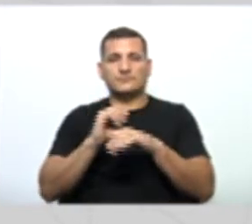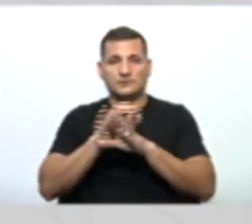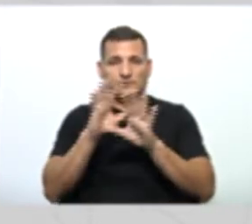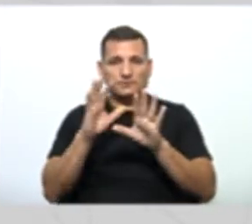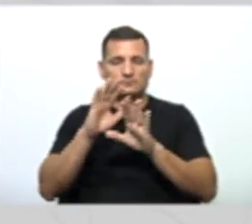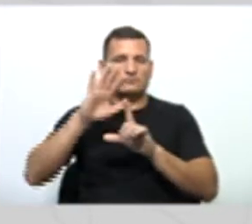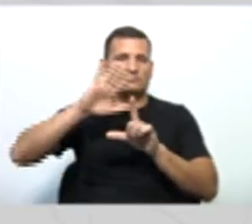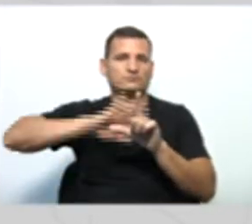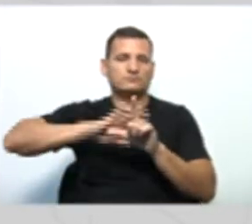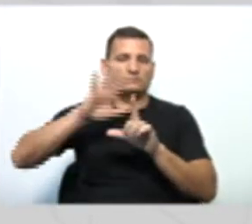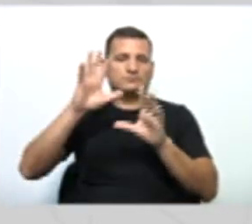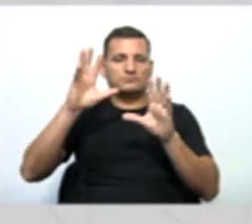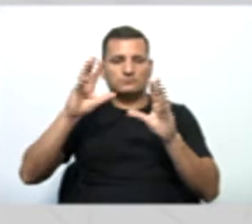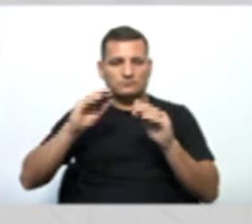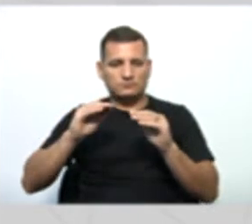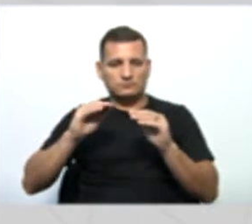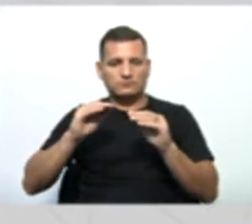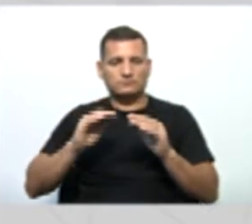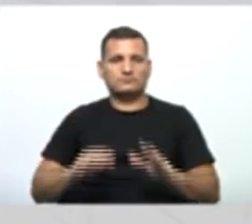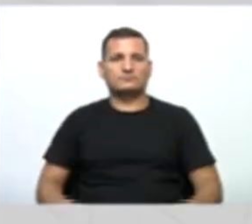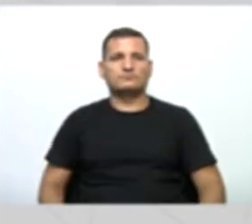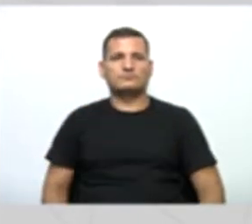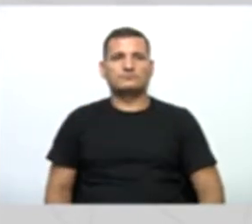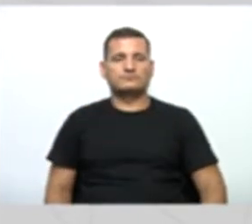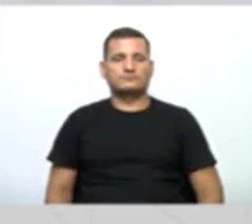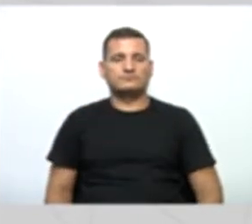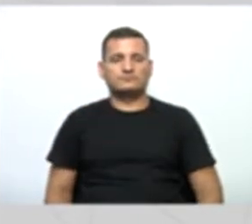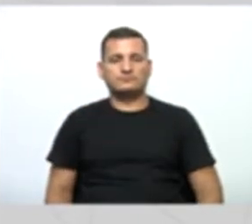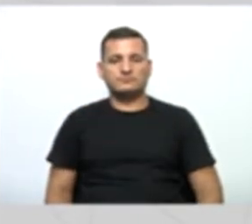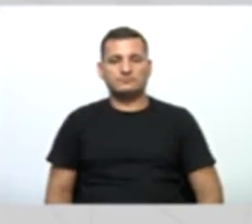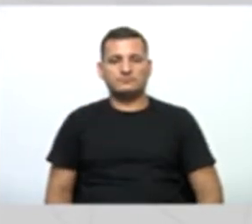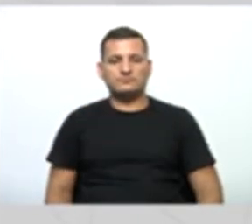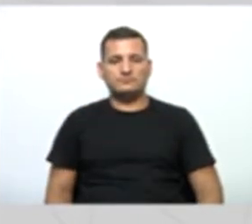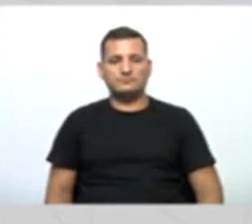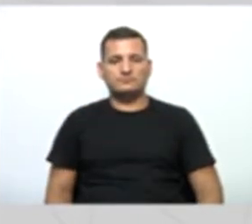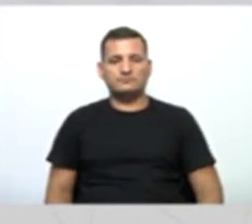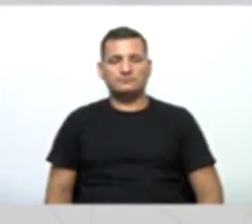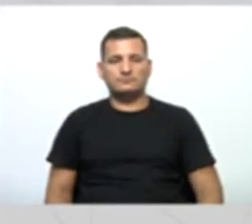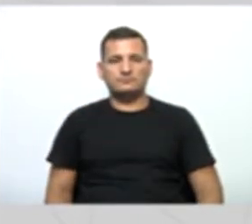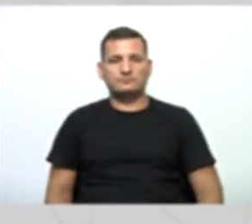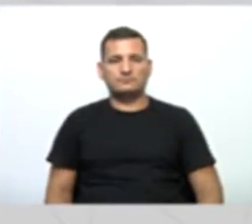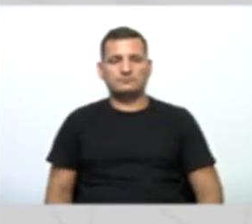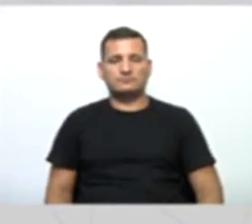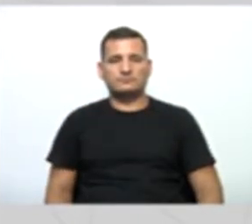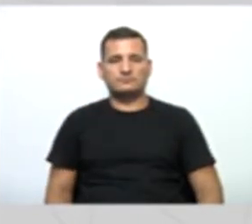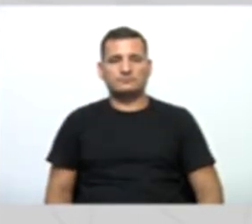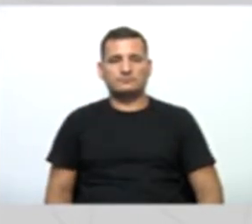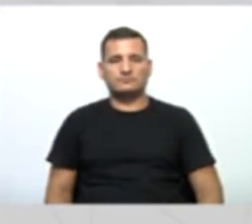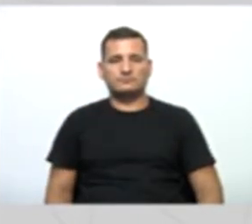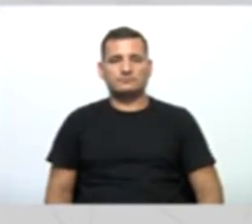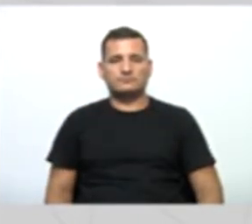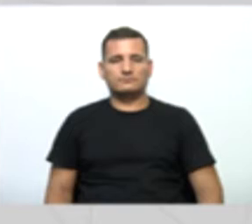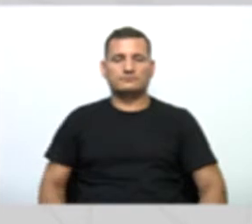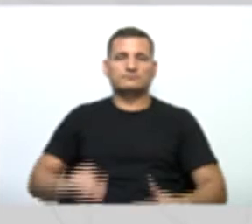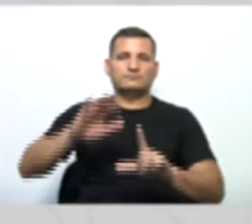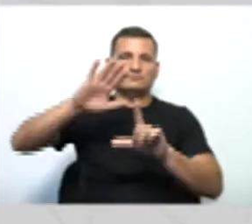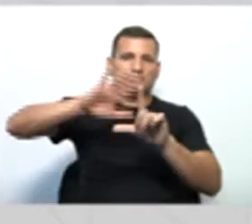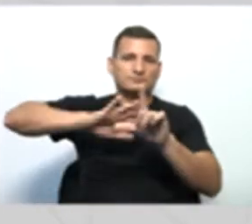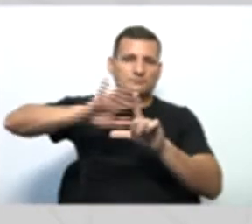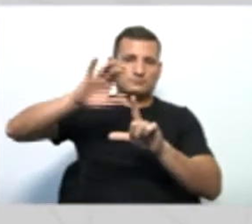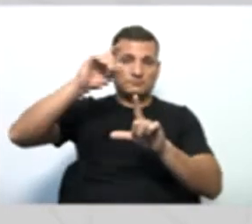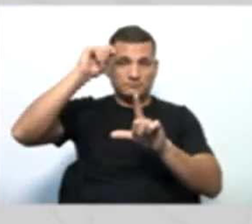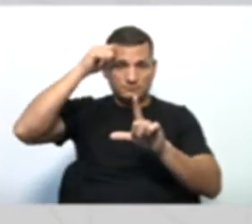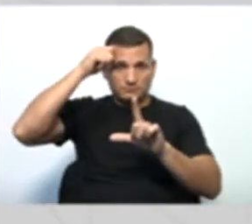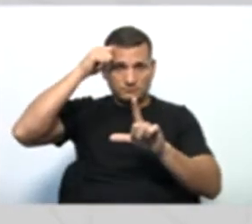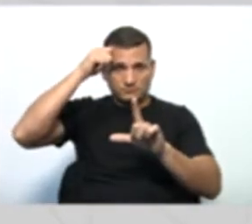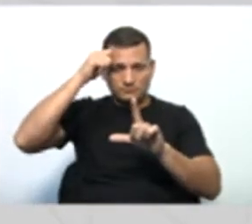Fonte cor preta, fundo branco. E aqui um outro exemplo, ó. Fundo preto